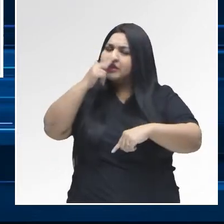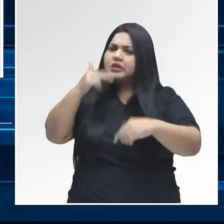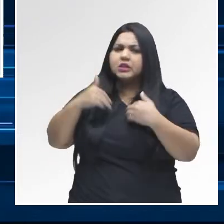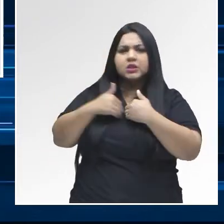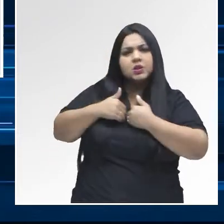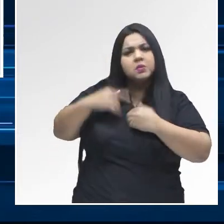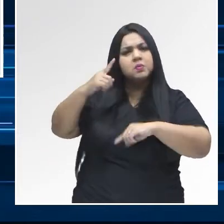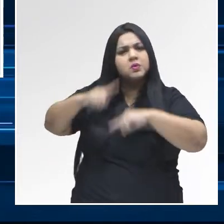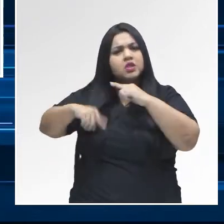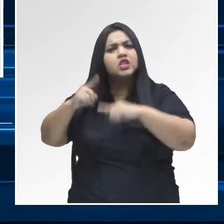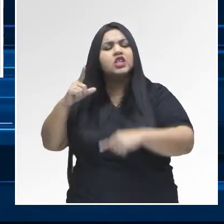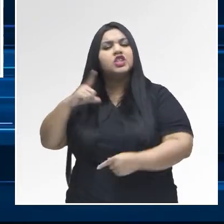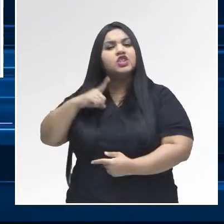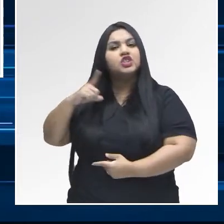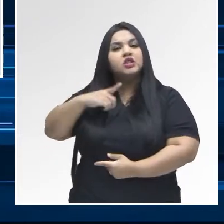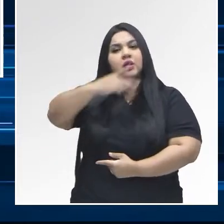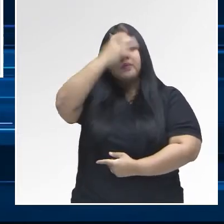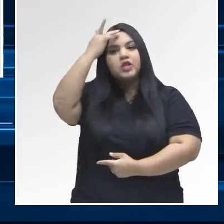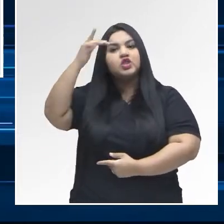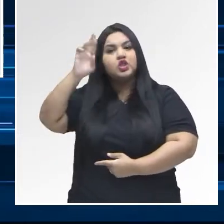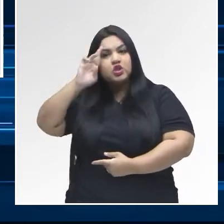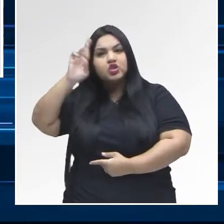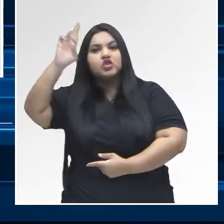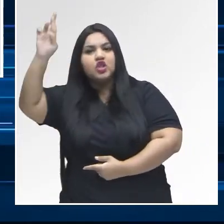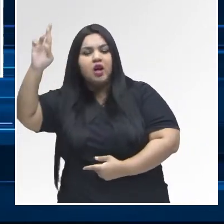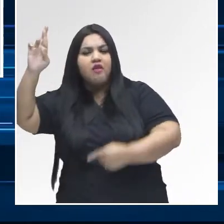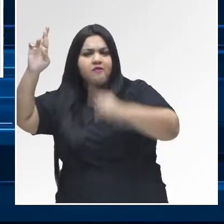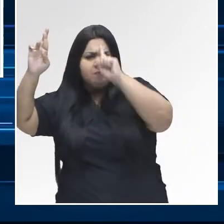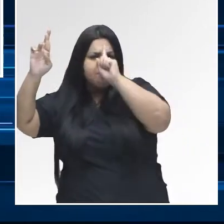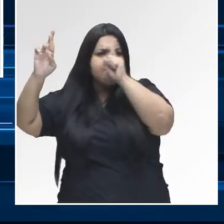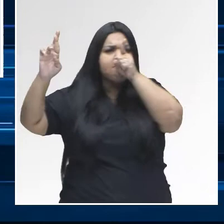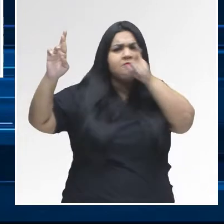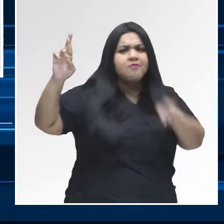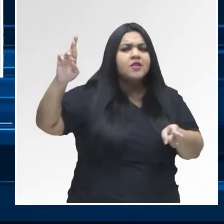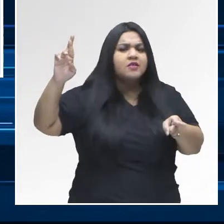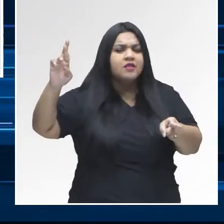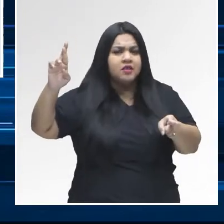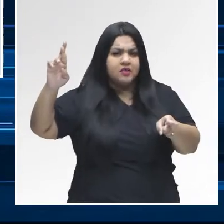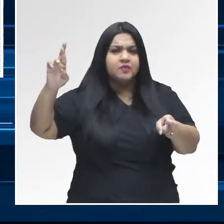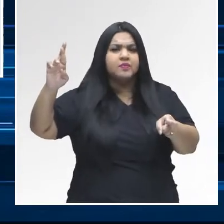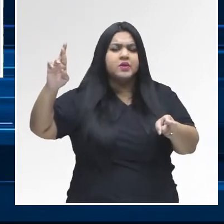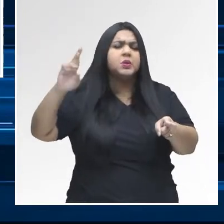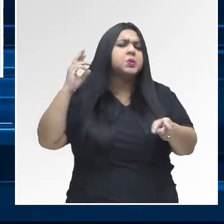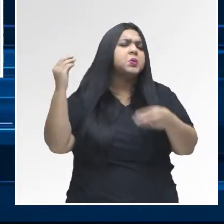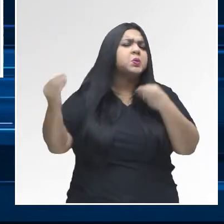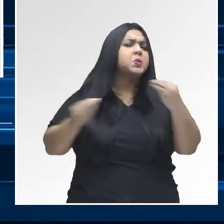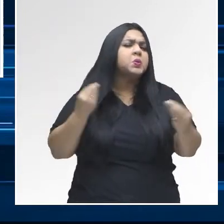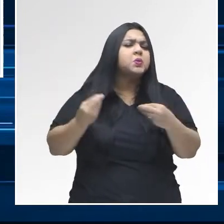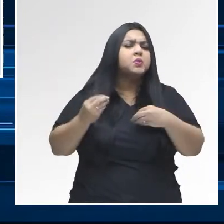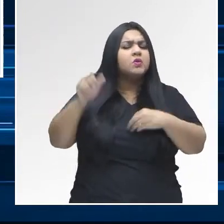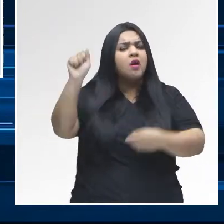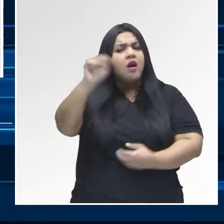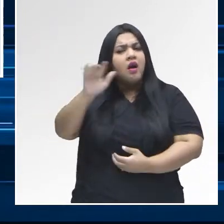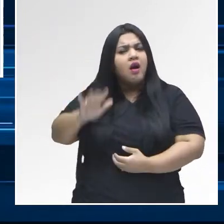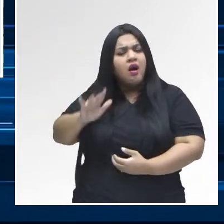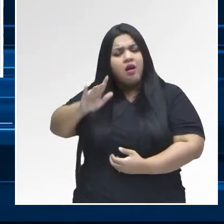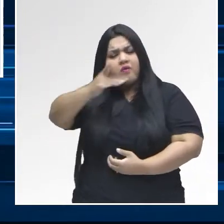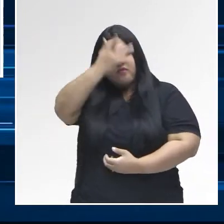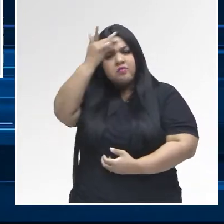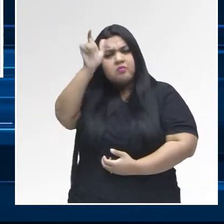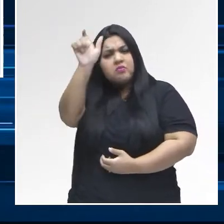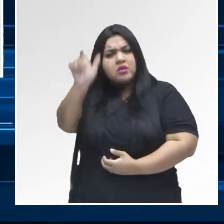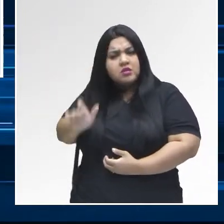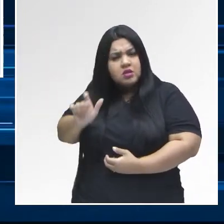tinham donos, vamos colocar nesses termos, que a vida que eles queriam lhes impor, como era que eles resistiam, que maneiras de fugir